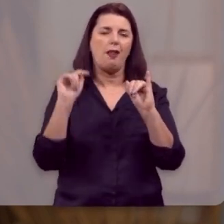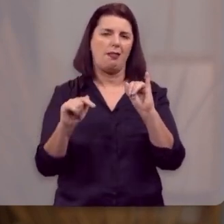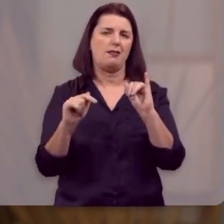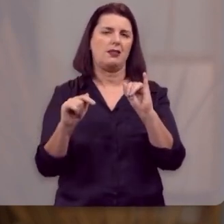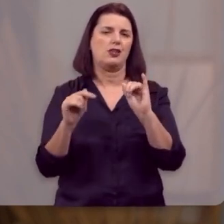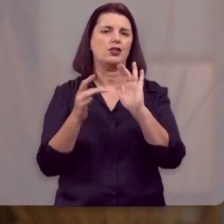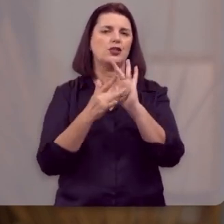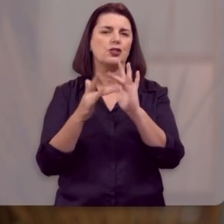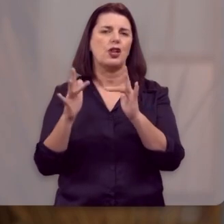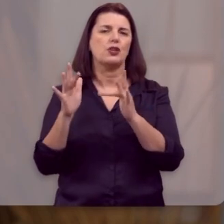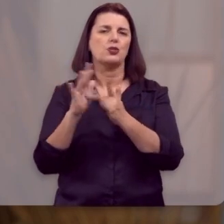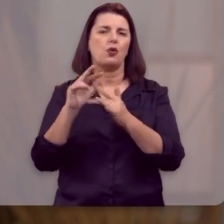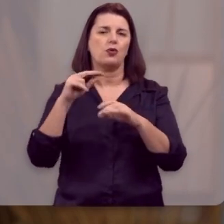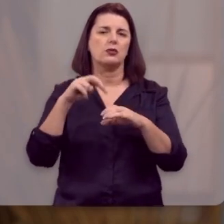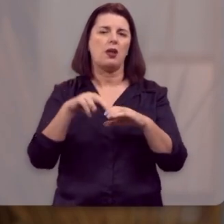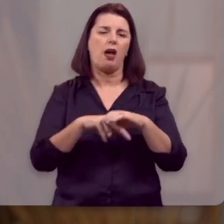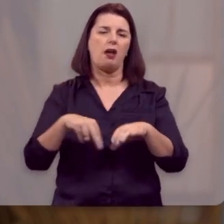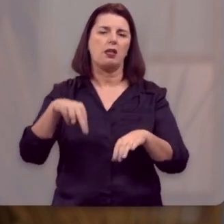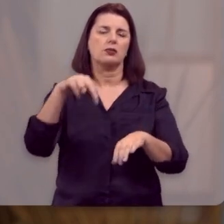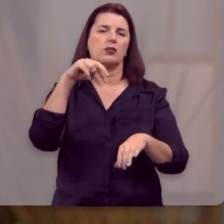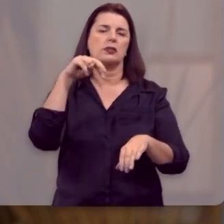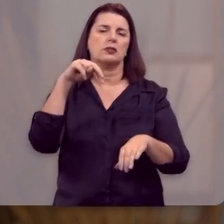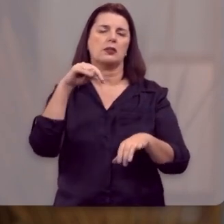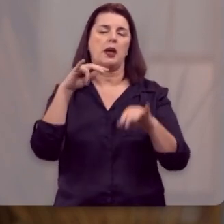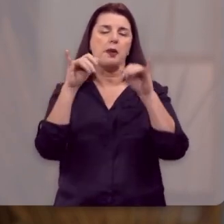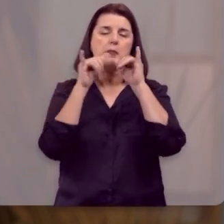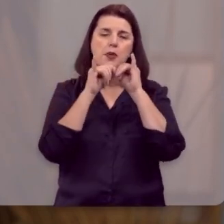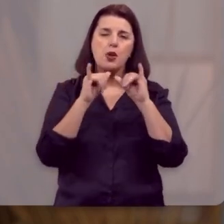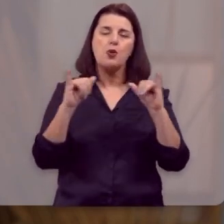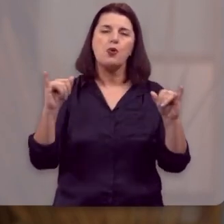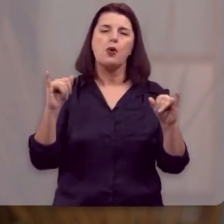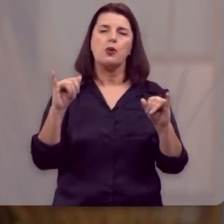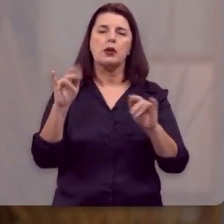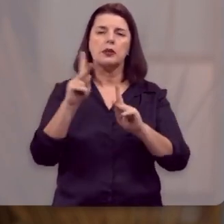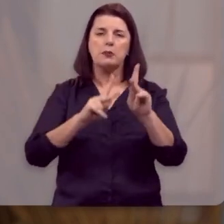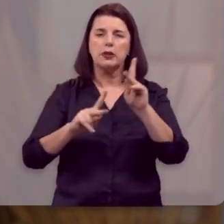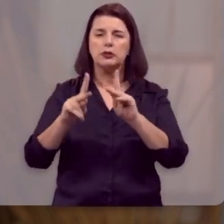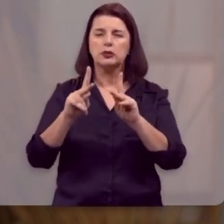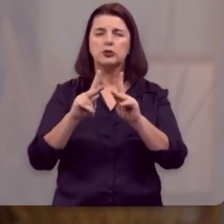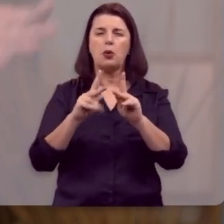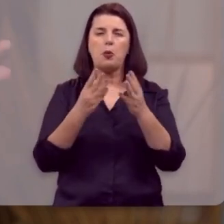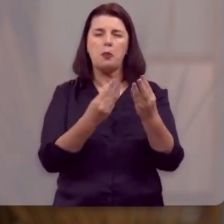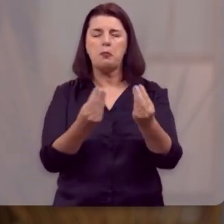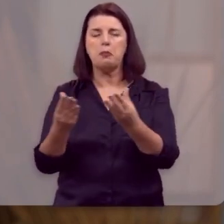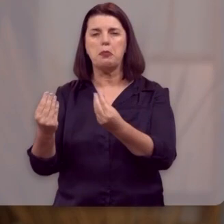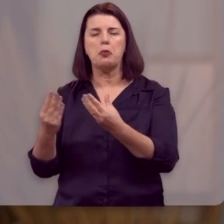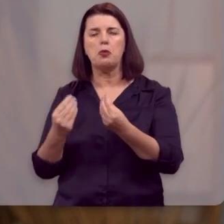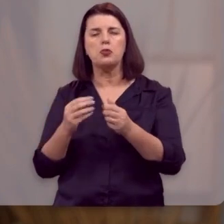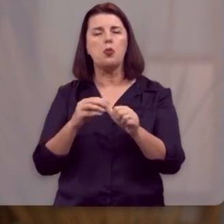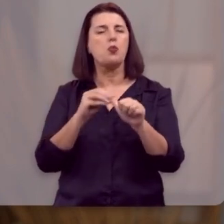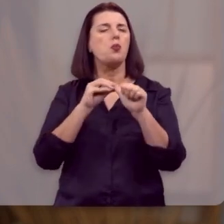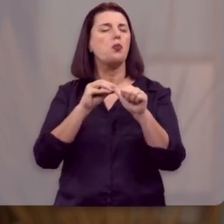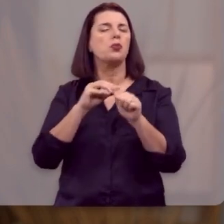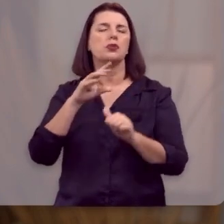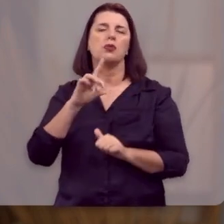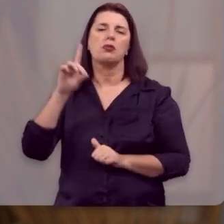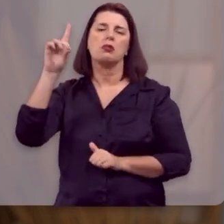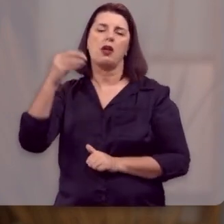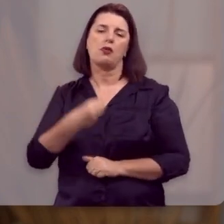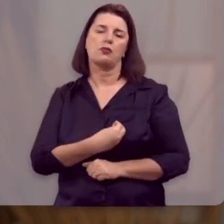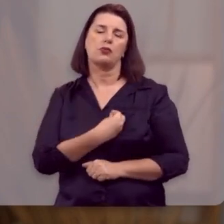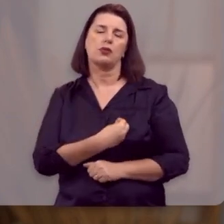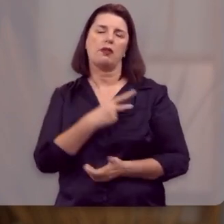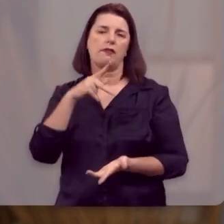anunciando ali Jesus e a ressurreição, proclamando diante de tantos deuses o único Deus